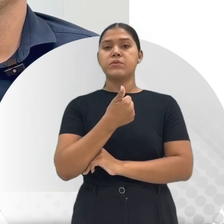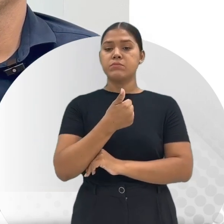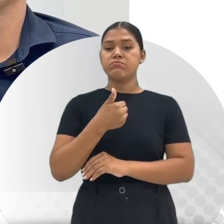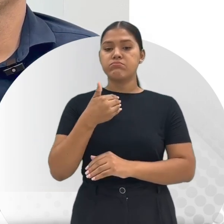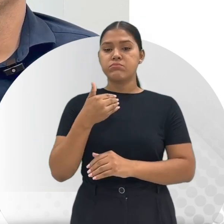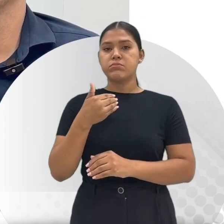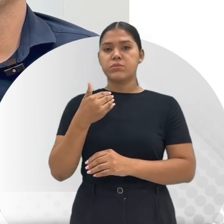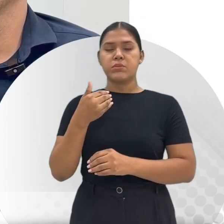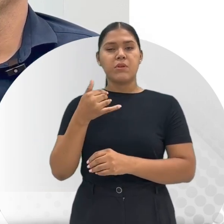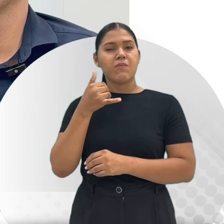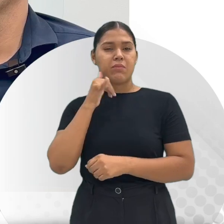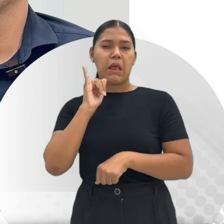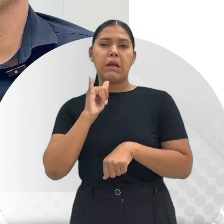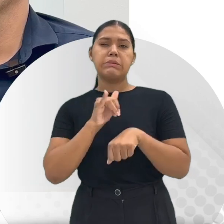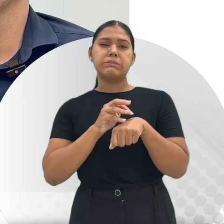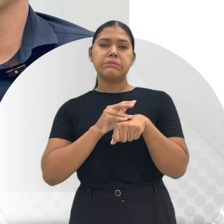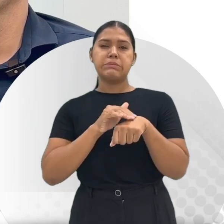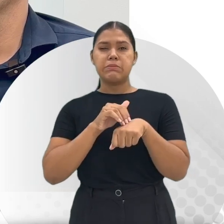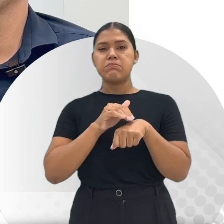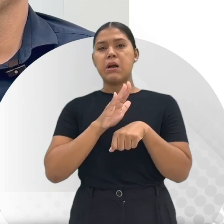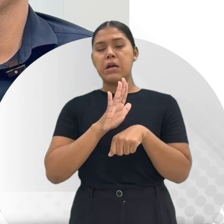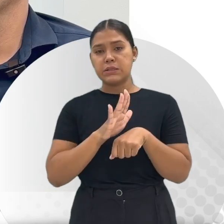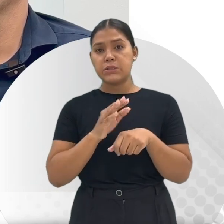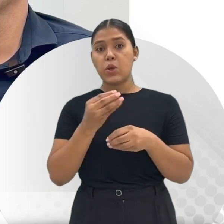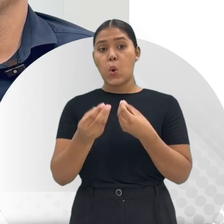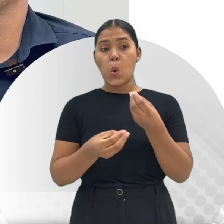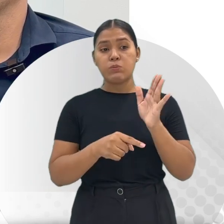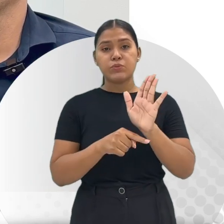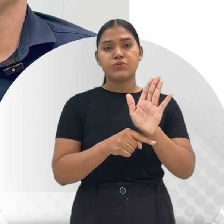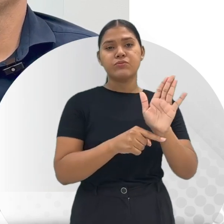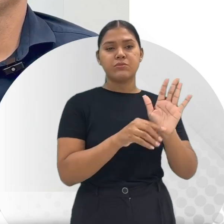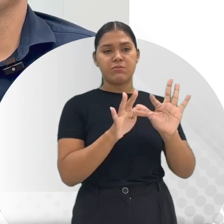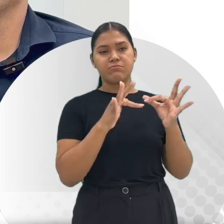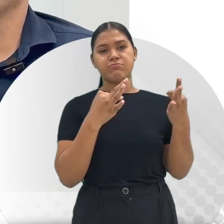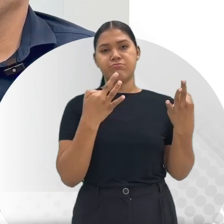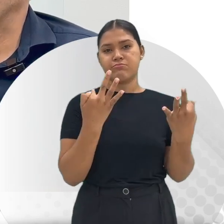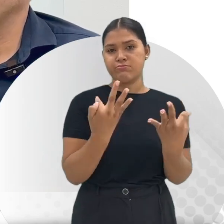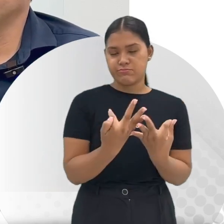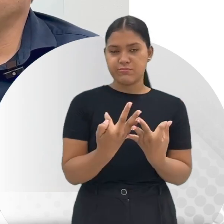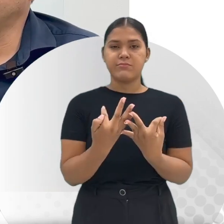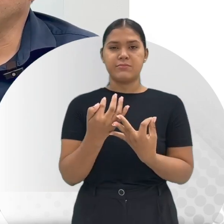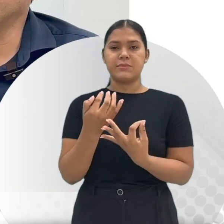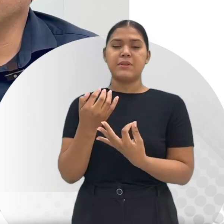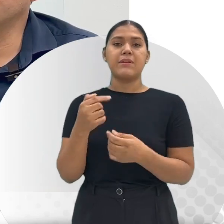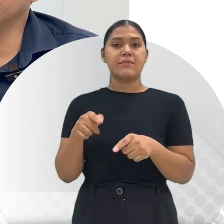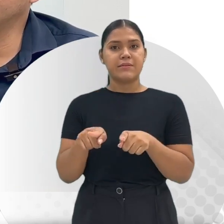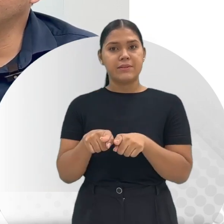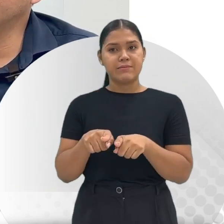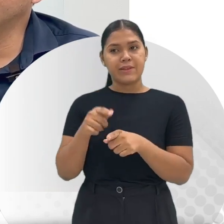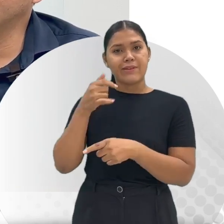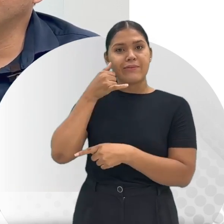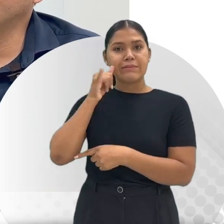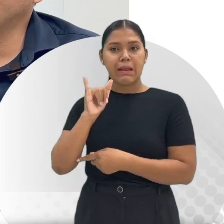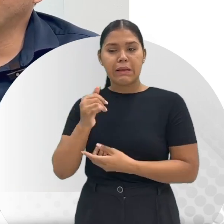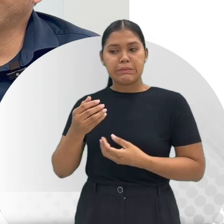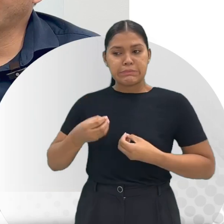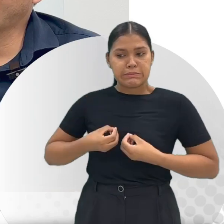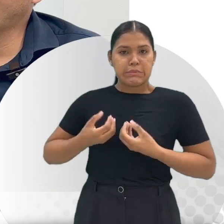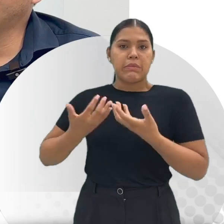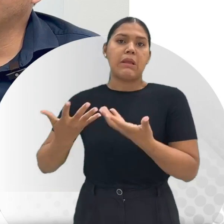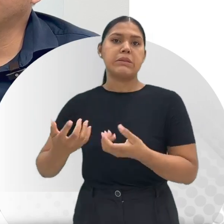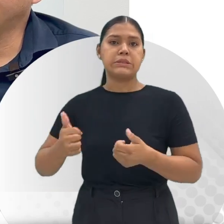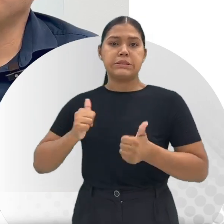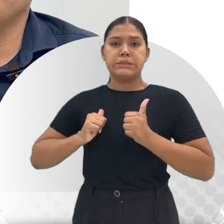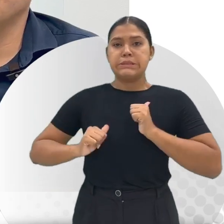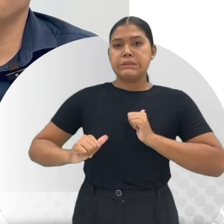de adoecimento, né? Como ajudar também sem passar a nossa ansiedade para o outro, né? Mas que bom que